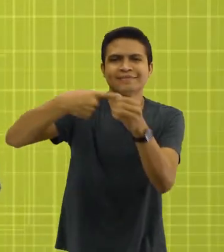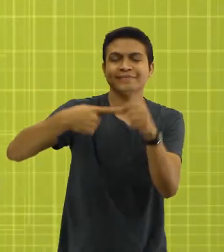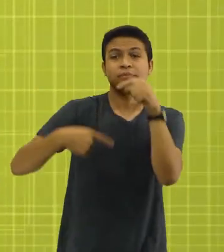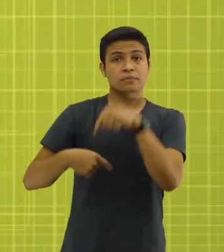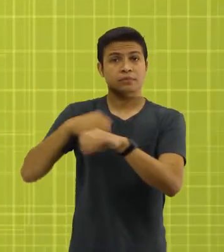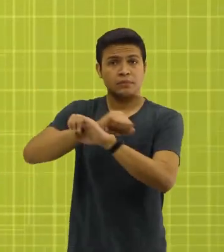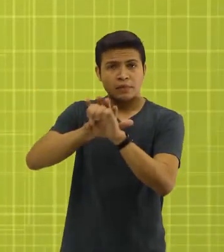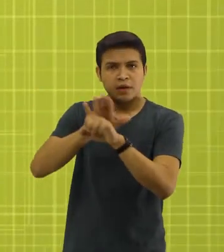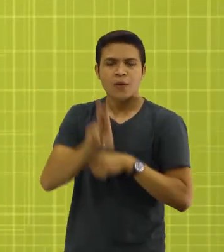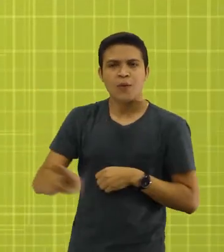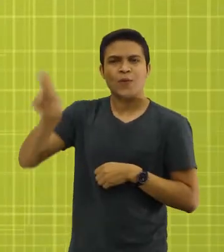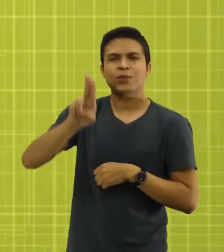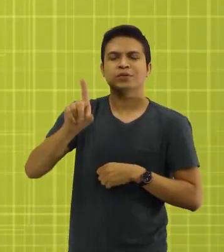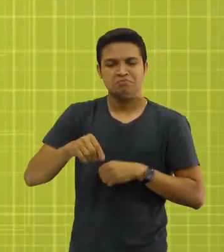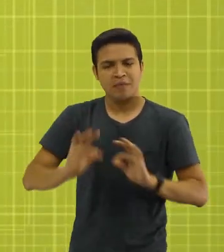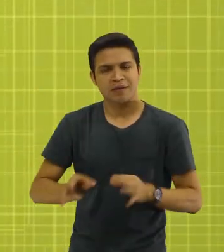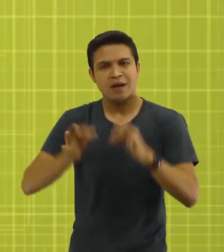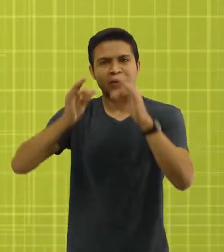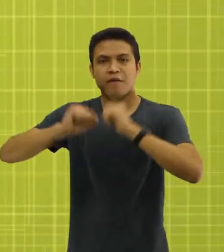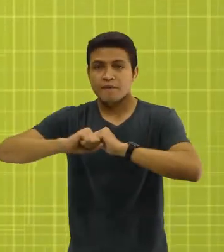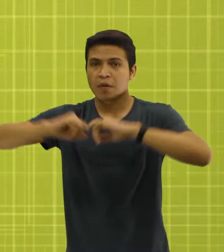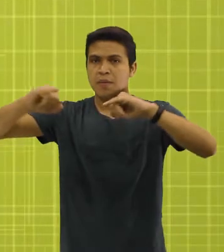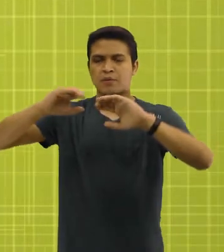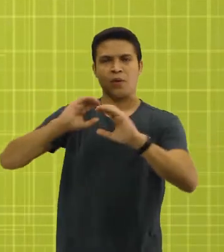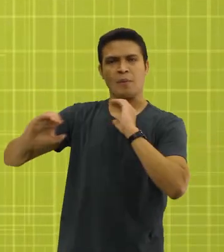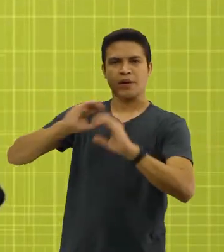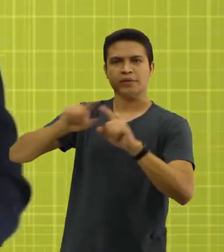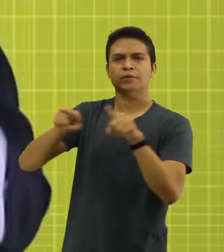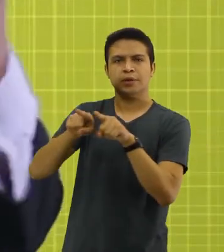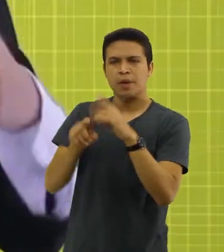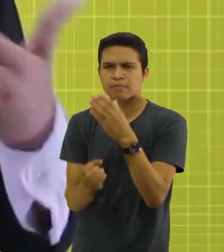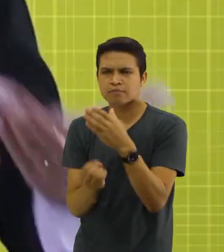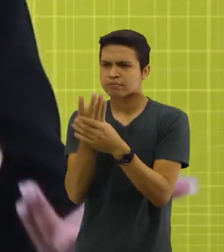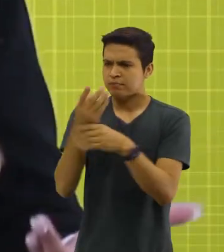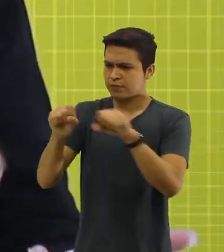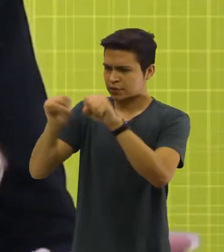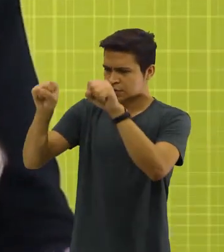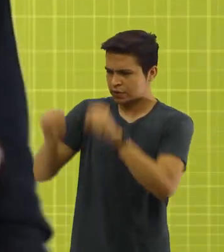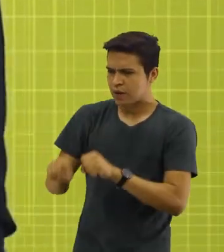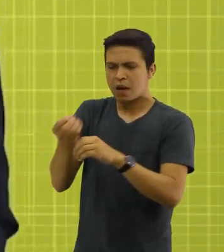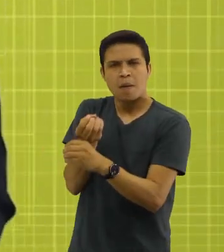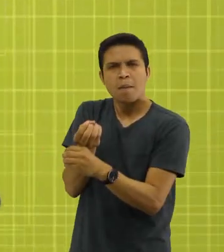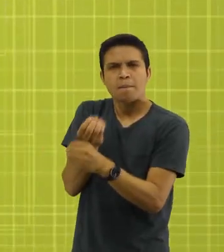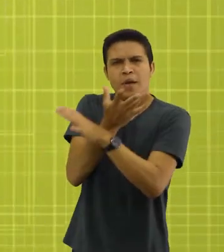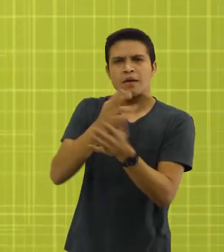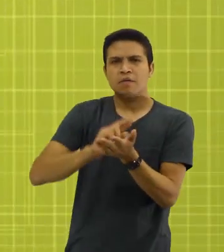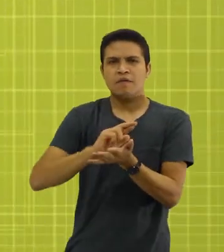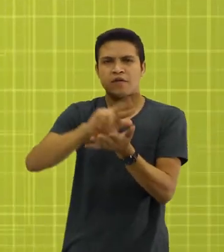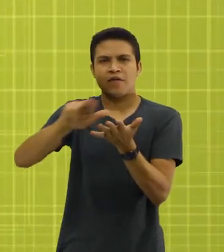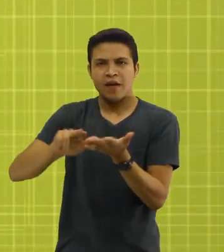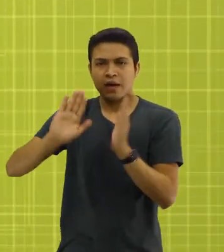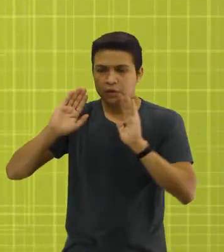com ênfase no uso das tecnologias digitais de informação e comunicação e no desenvolvimento de sistemas, mídias